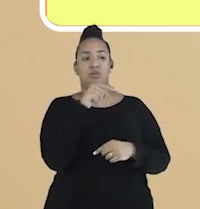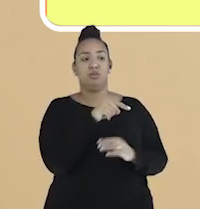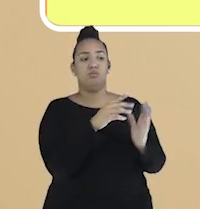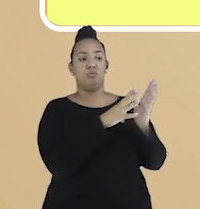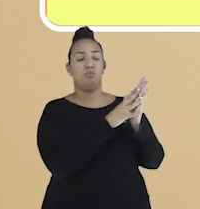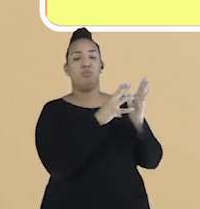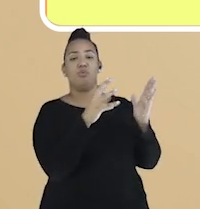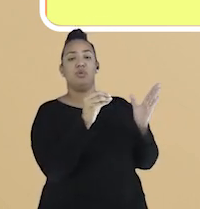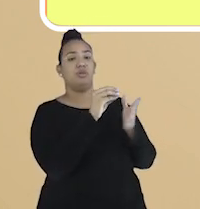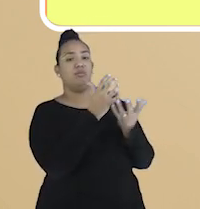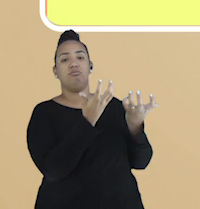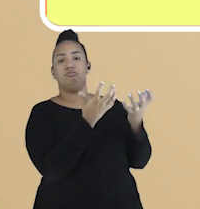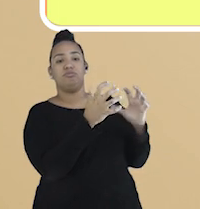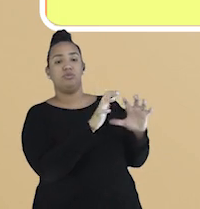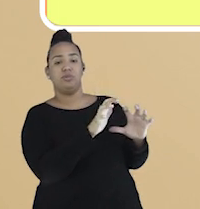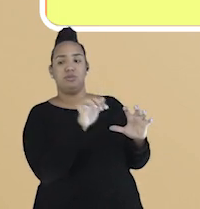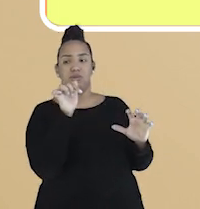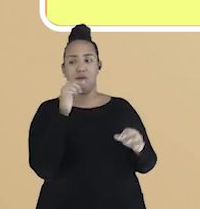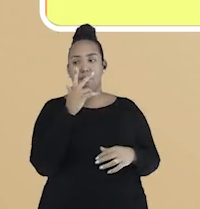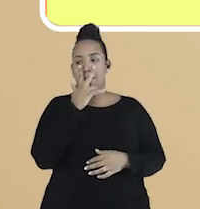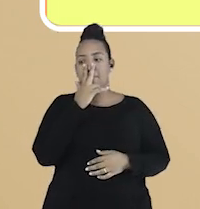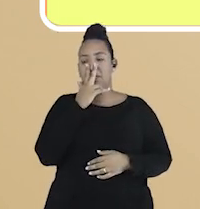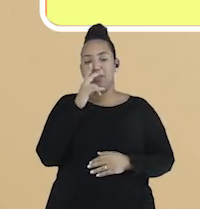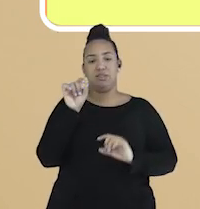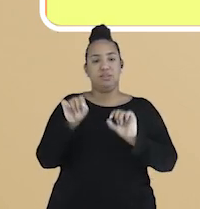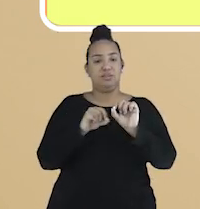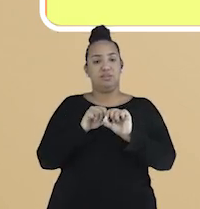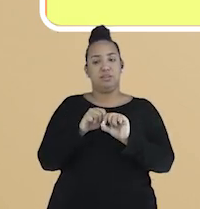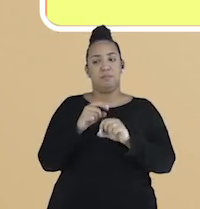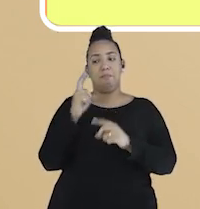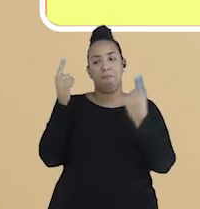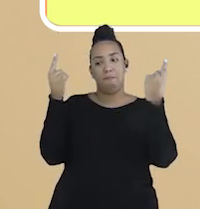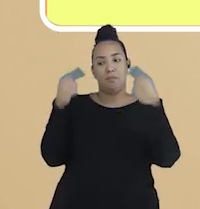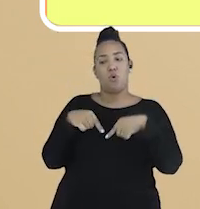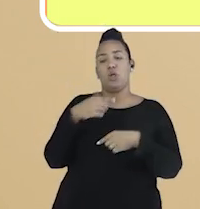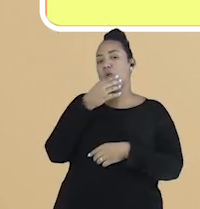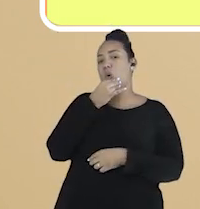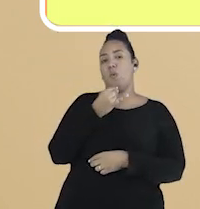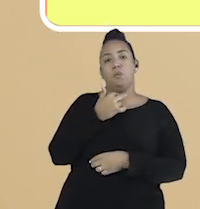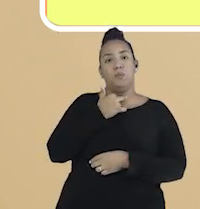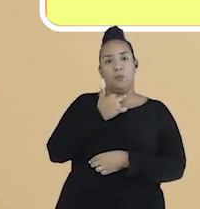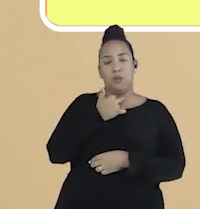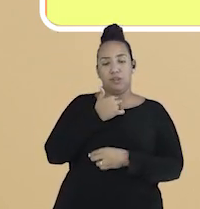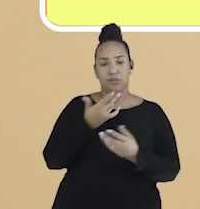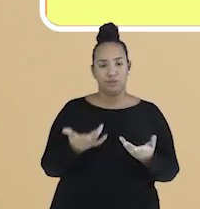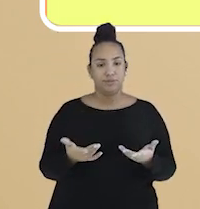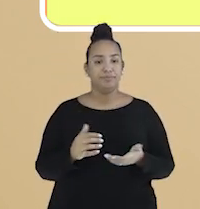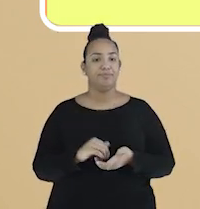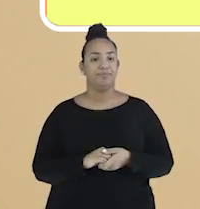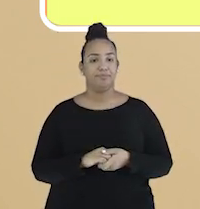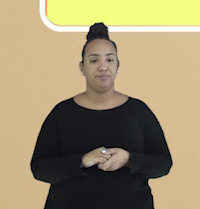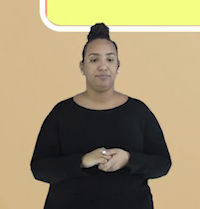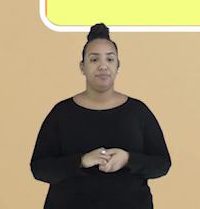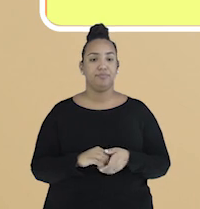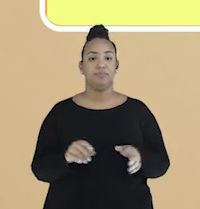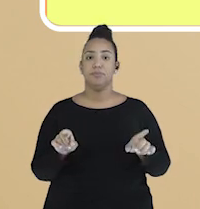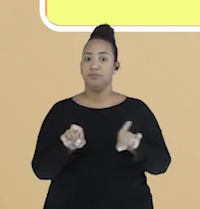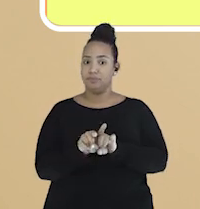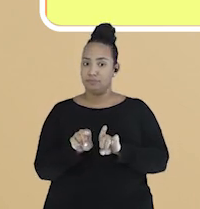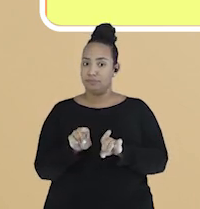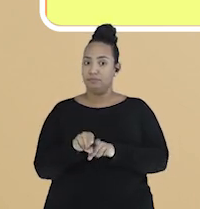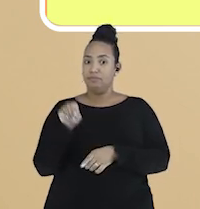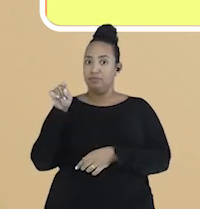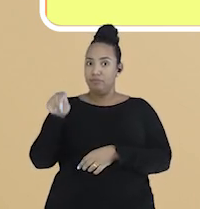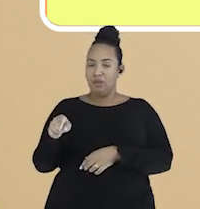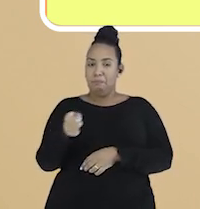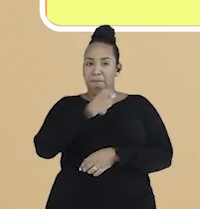então e eram vistas como uma ameaça aos homens. Inclusive, elas eram penalizadas